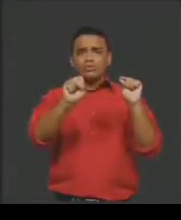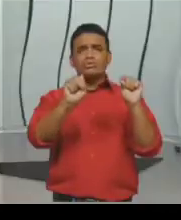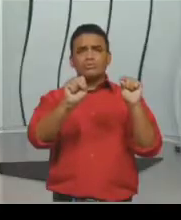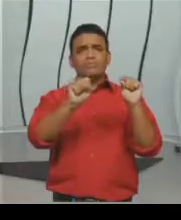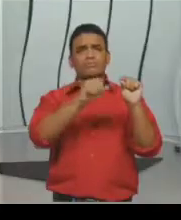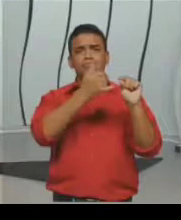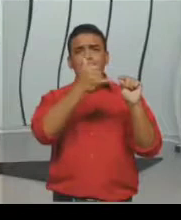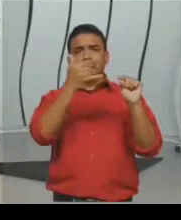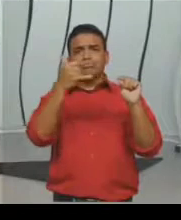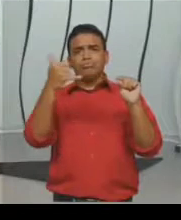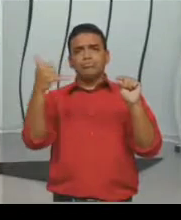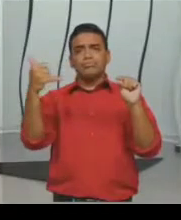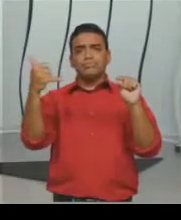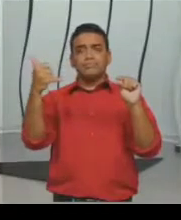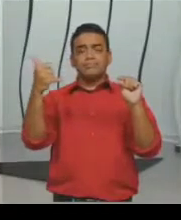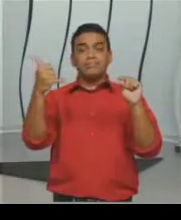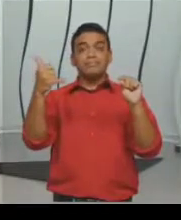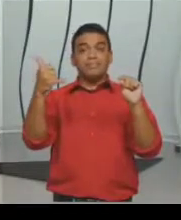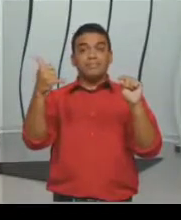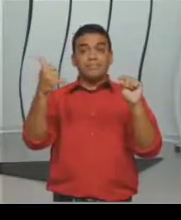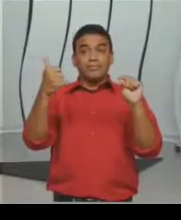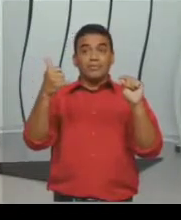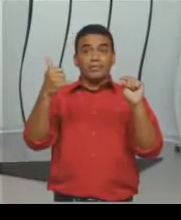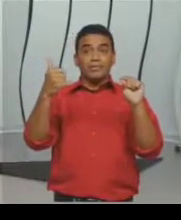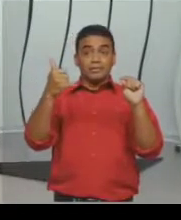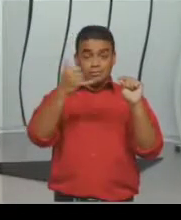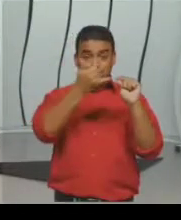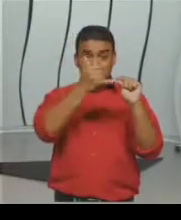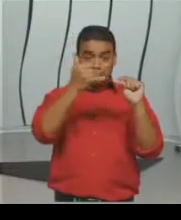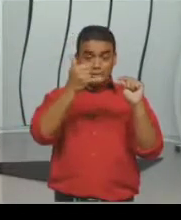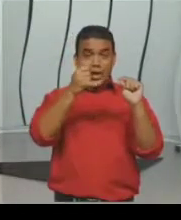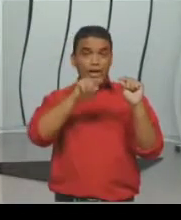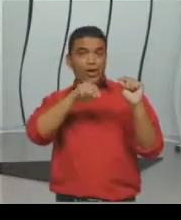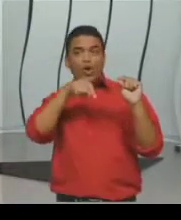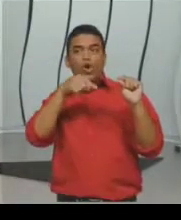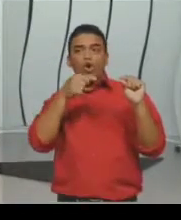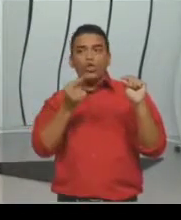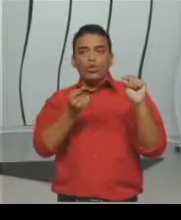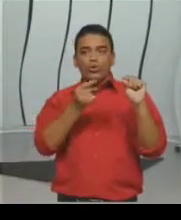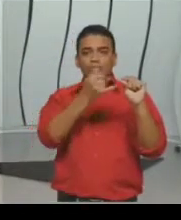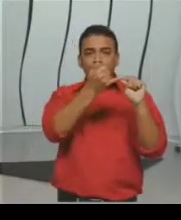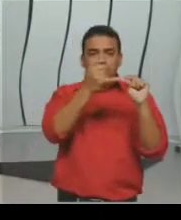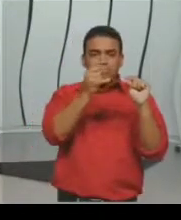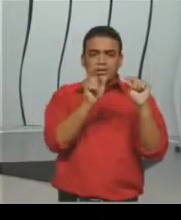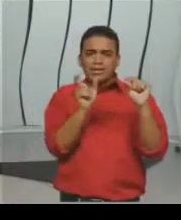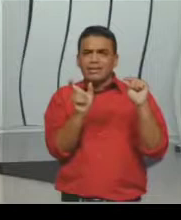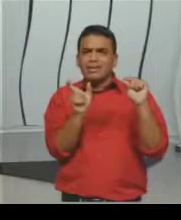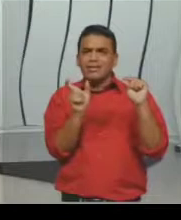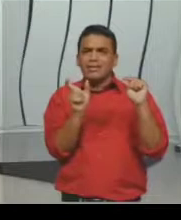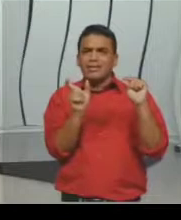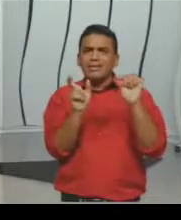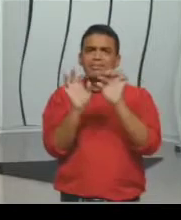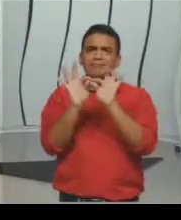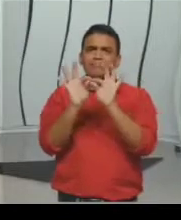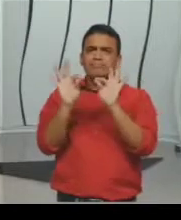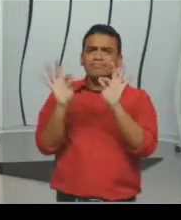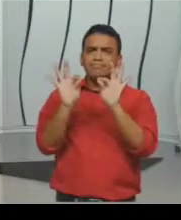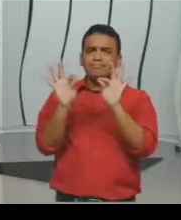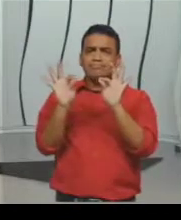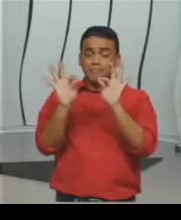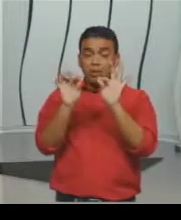componentes. Desse outro lado aqui, ó, na direita, aqui, acima ainda, nós temos essa figura representando, aqui está